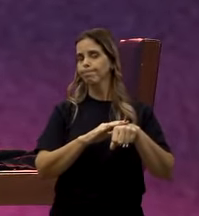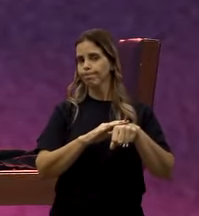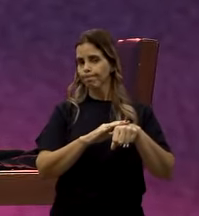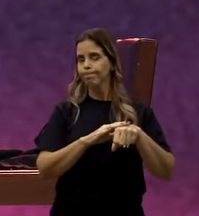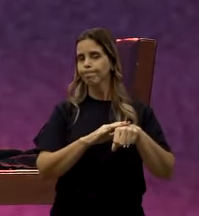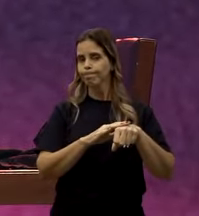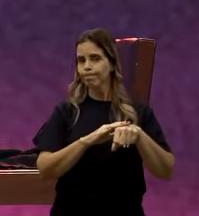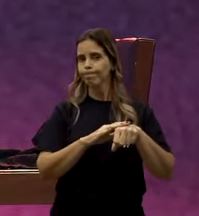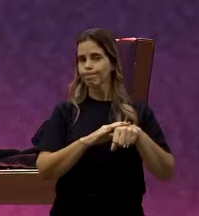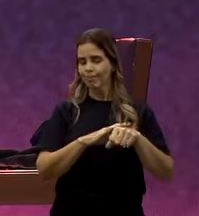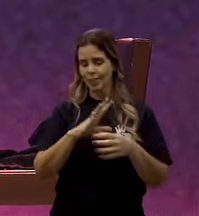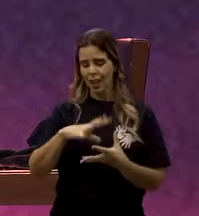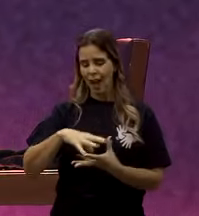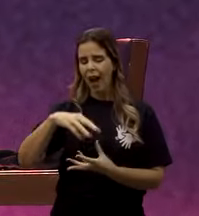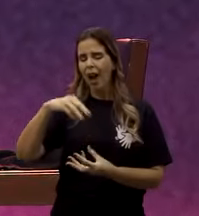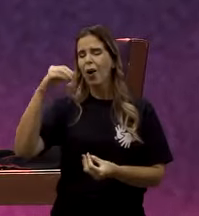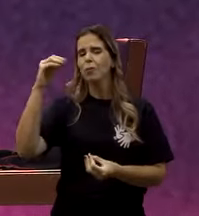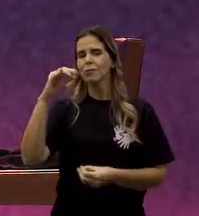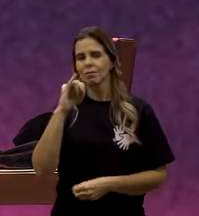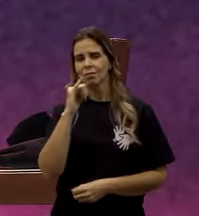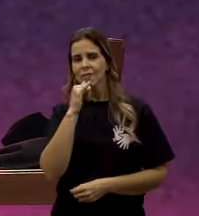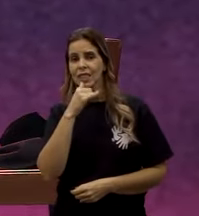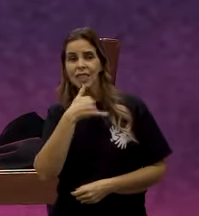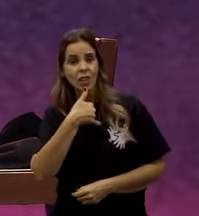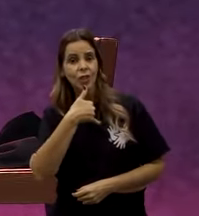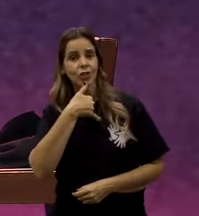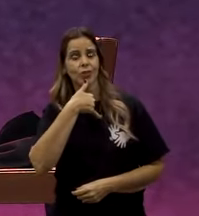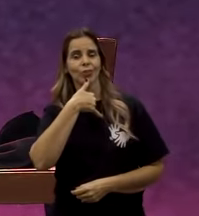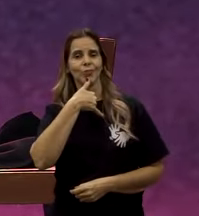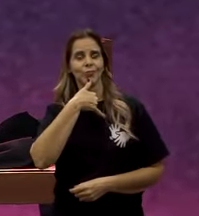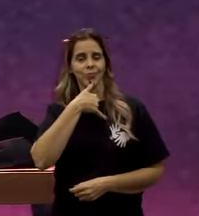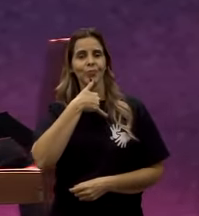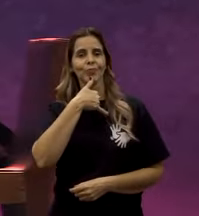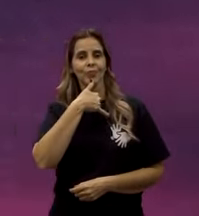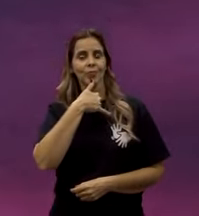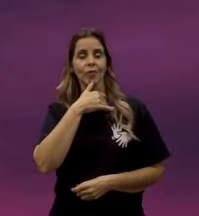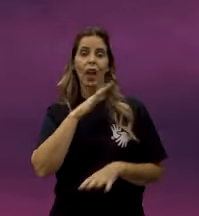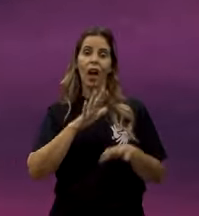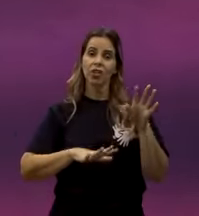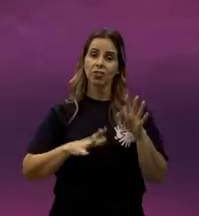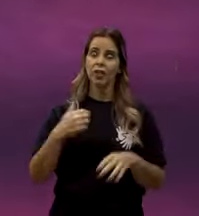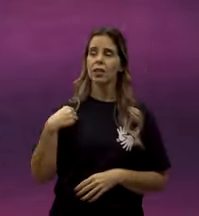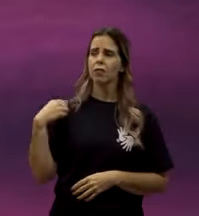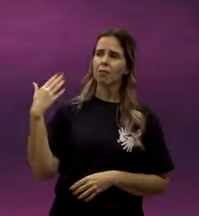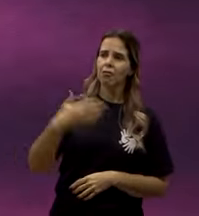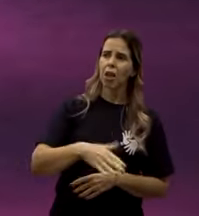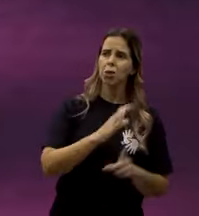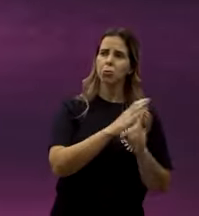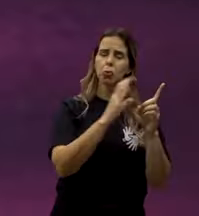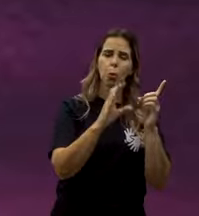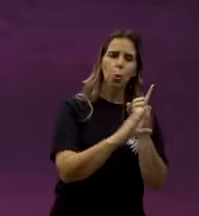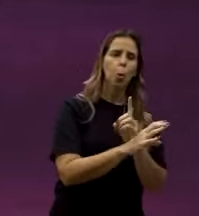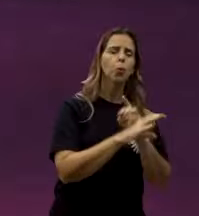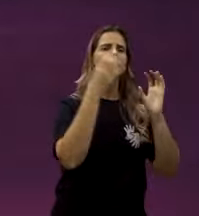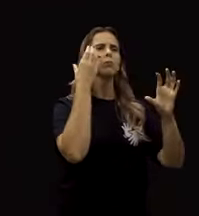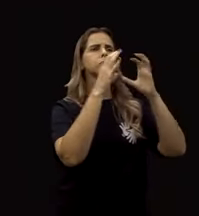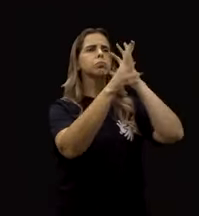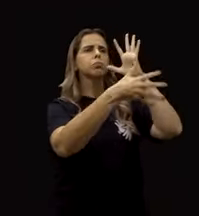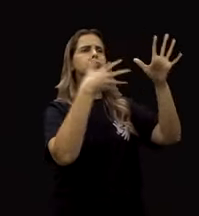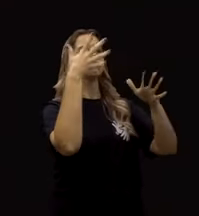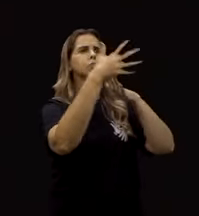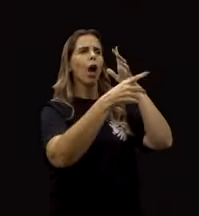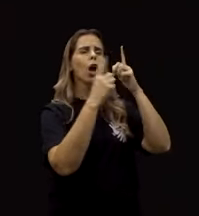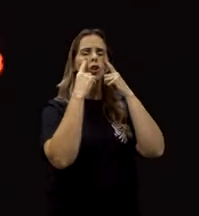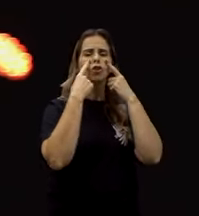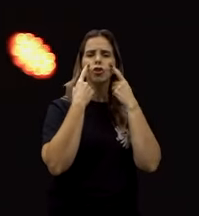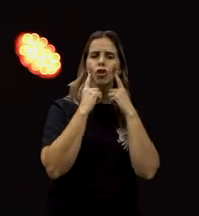analfabetas na alma a maioria de nós somos a gente vem num culto como esse canta grita chora Ri se o irmão